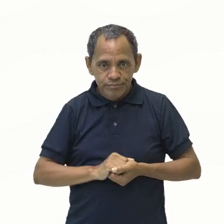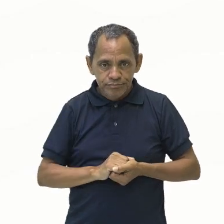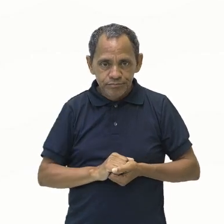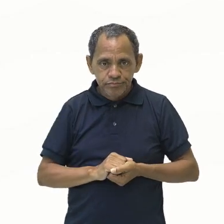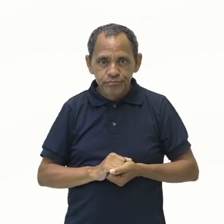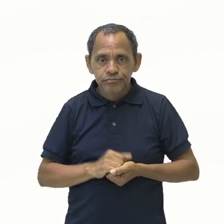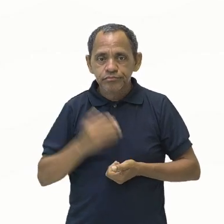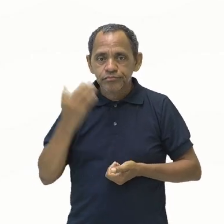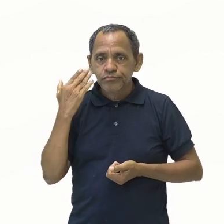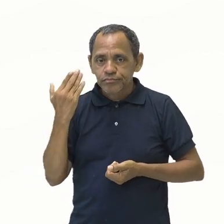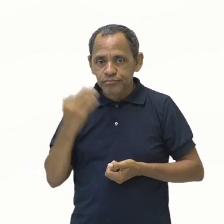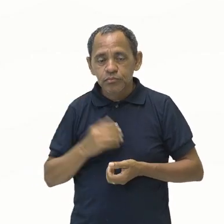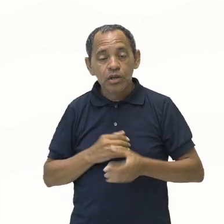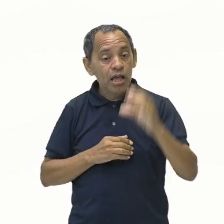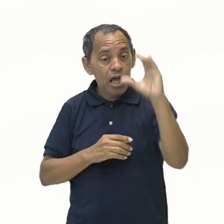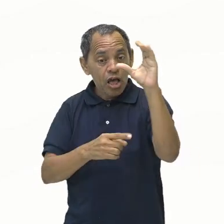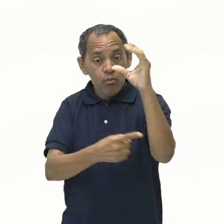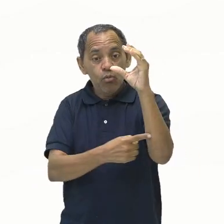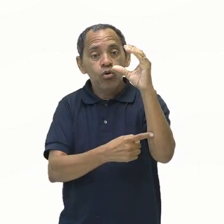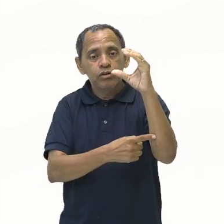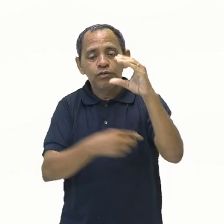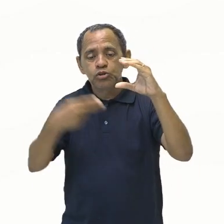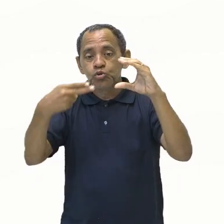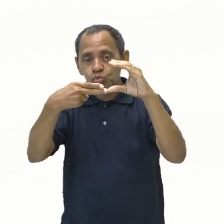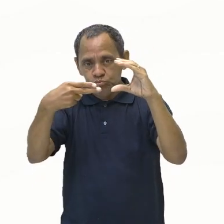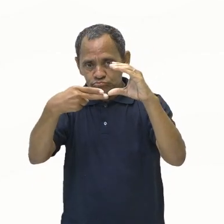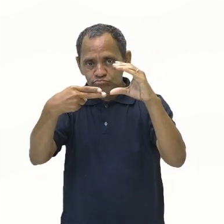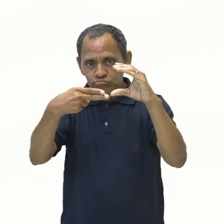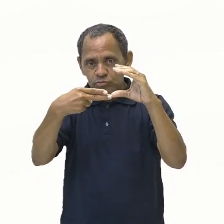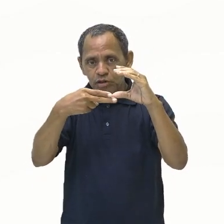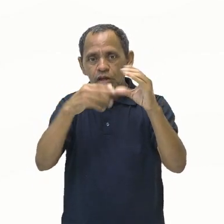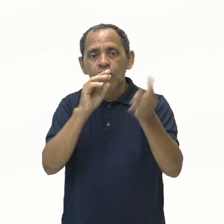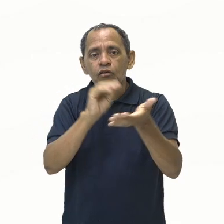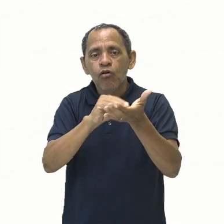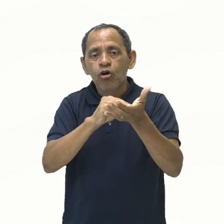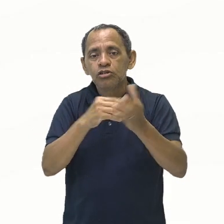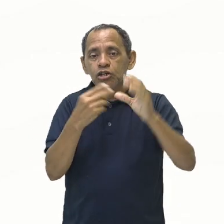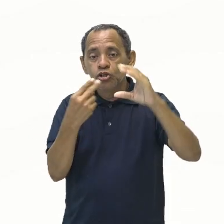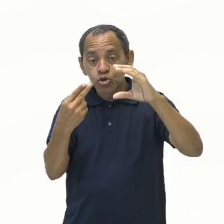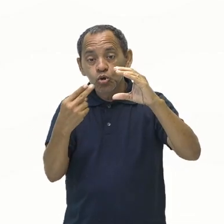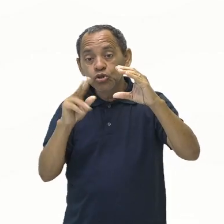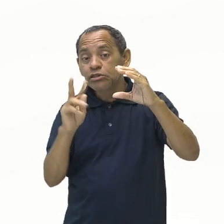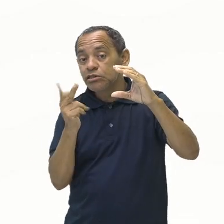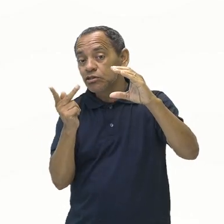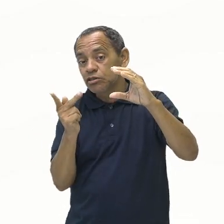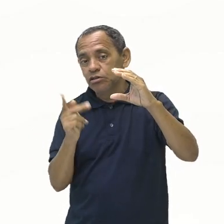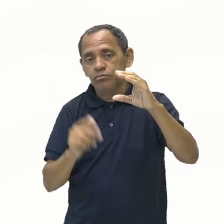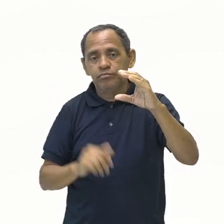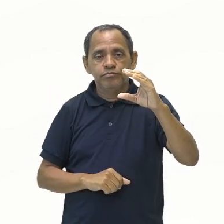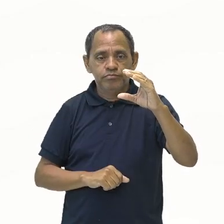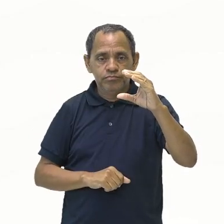este carbono está fazendo 2 ligações. Faltam 2 hidrogênios.